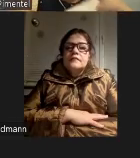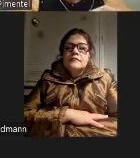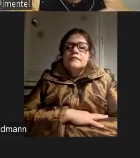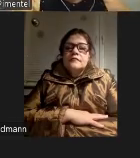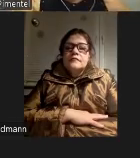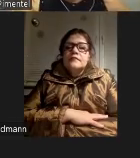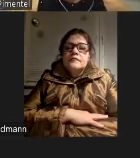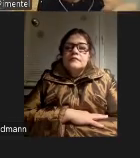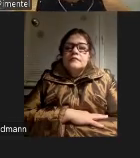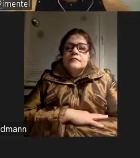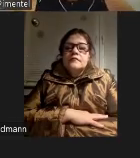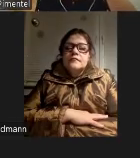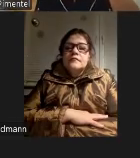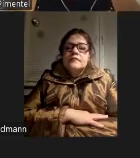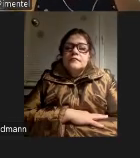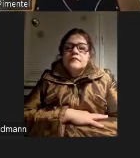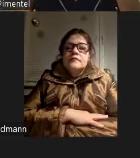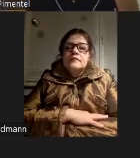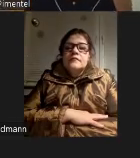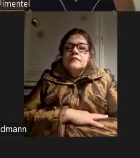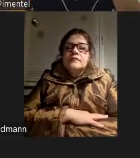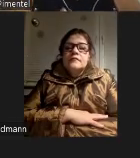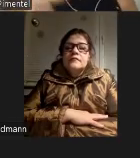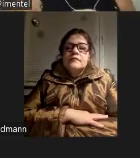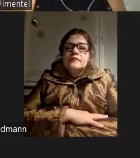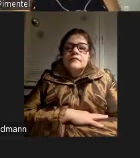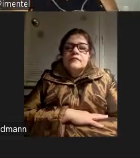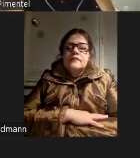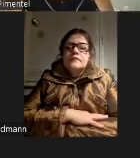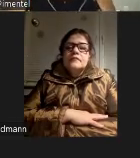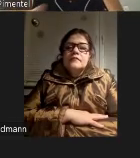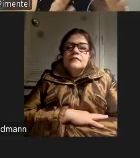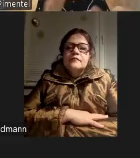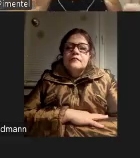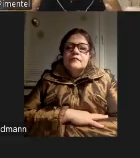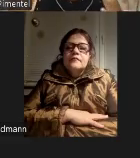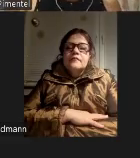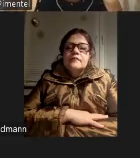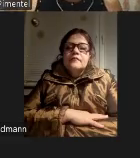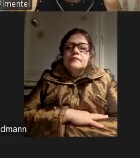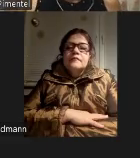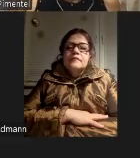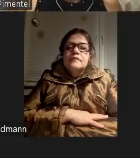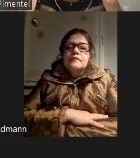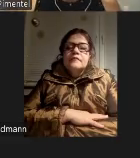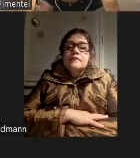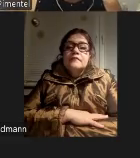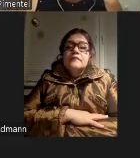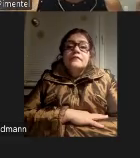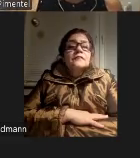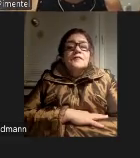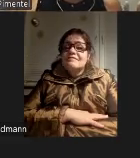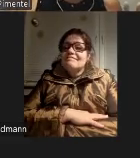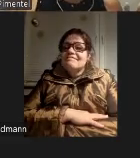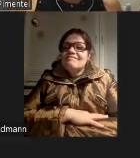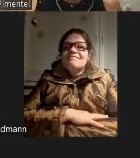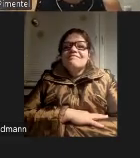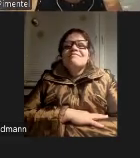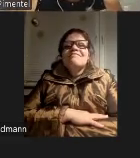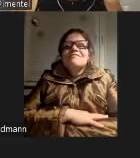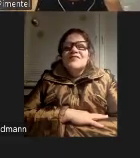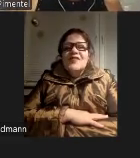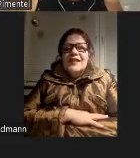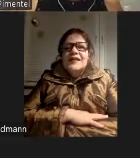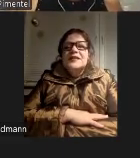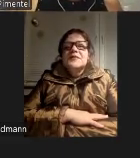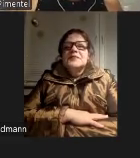porque voltando lá para os primeiros slides, esse sono do dia seguinte, ele é reparador de danos, mas ele não é compensatório,